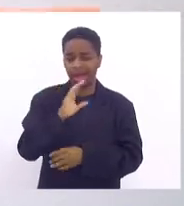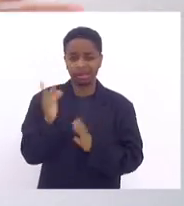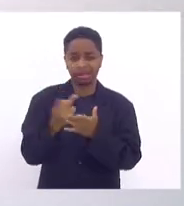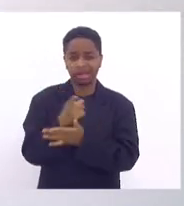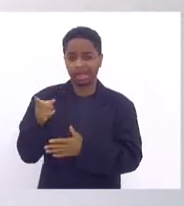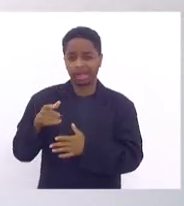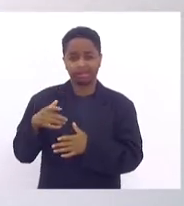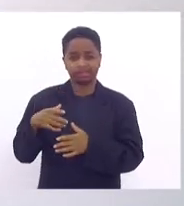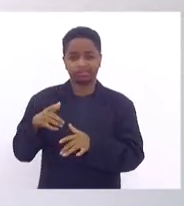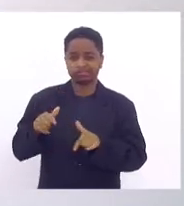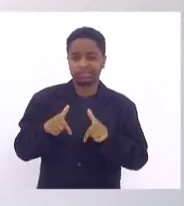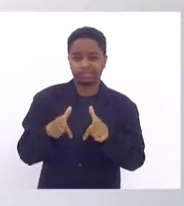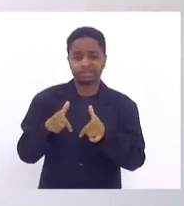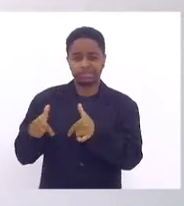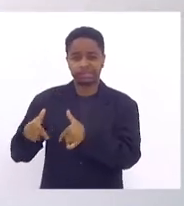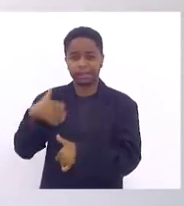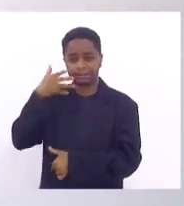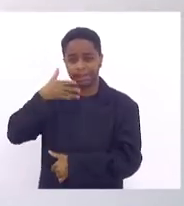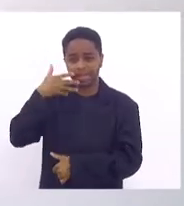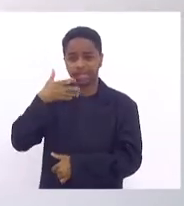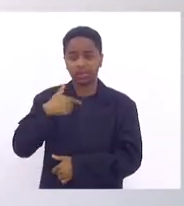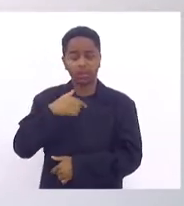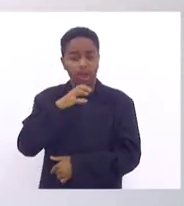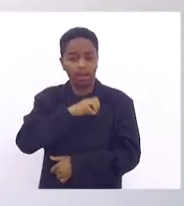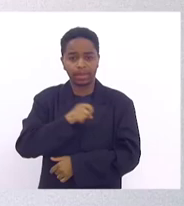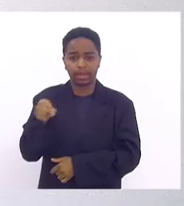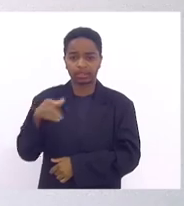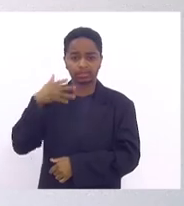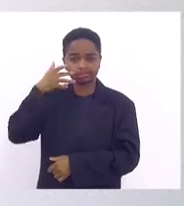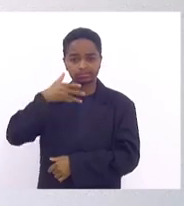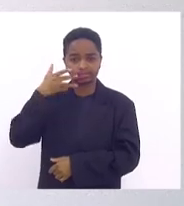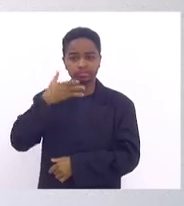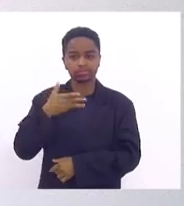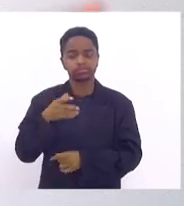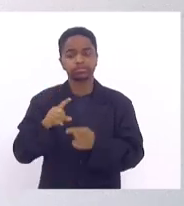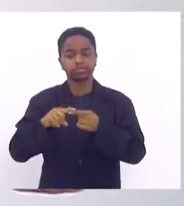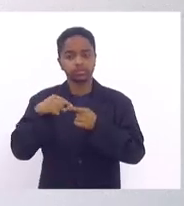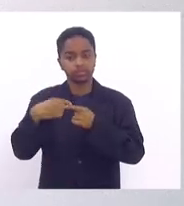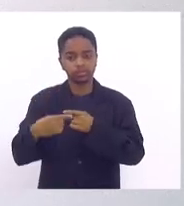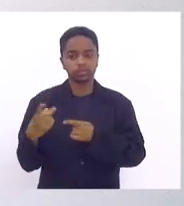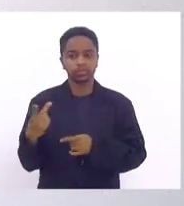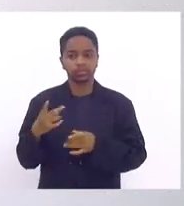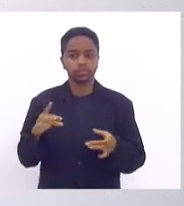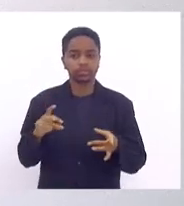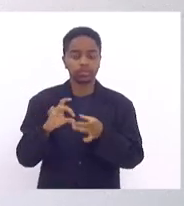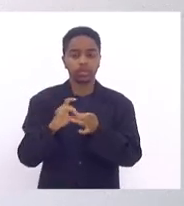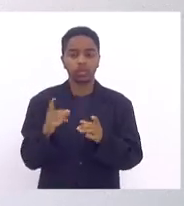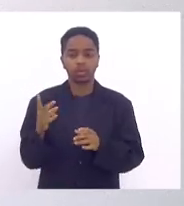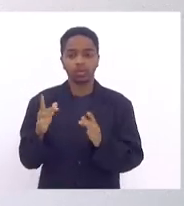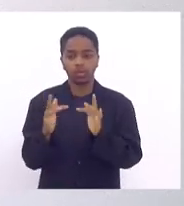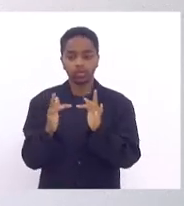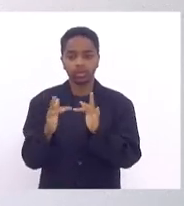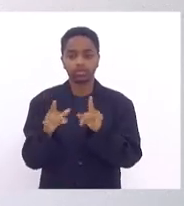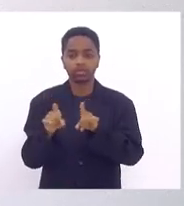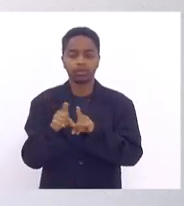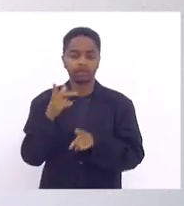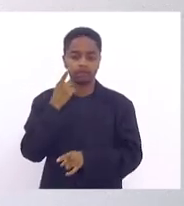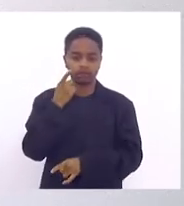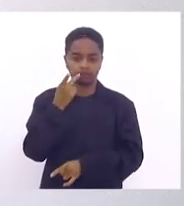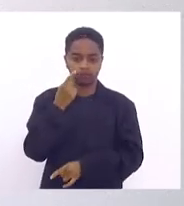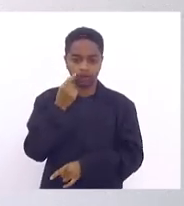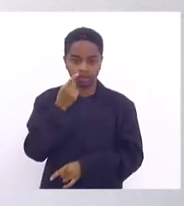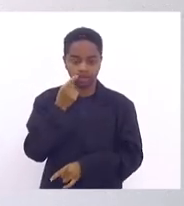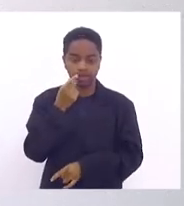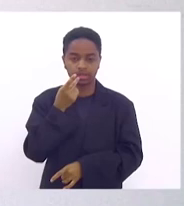atarefada no dia palestrou eu já adorei a exposição dela estivemos juntos recentemente em Fortaleza num evento da